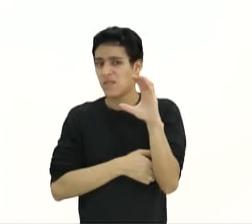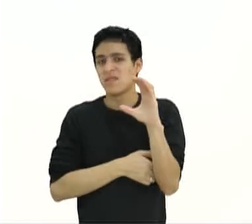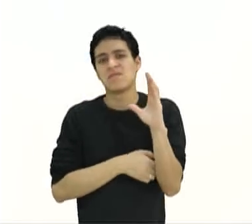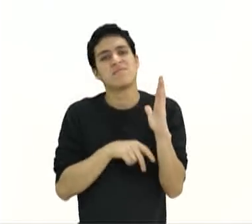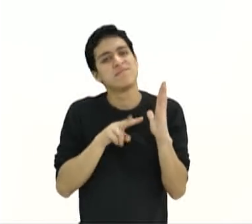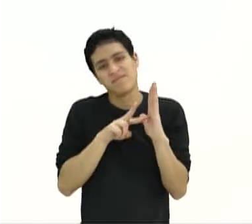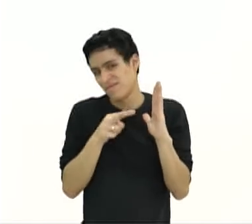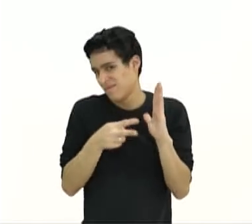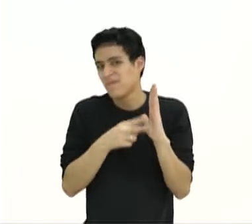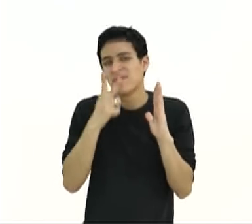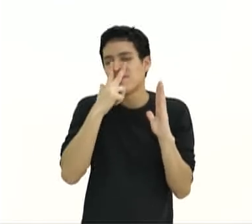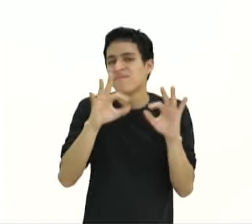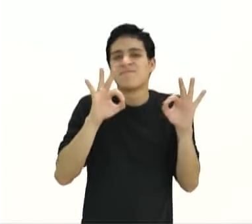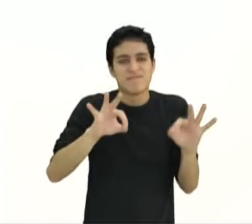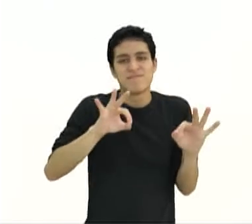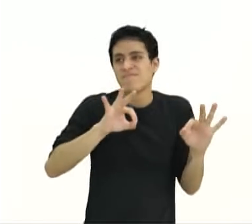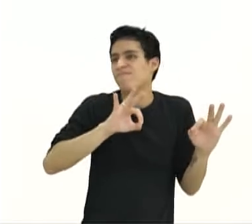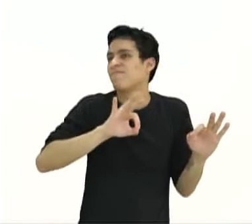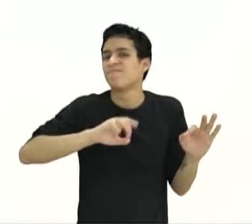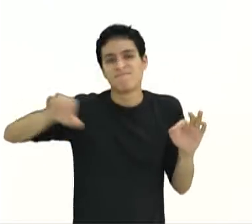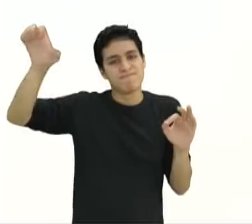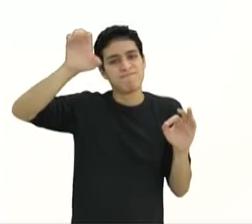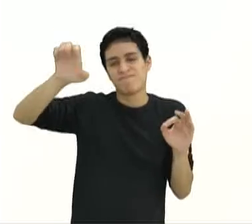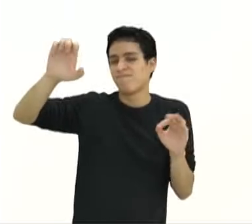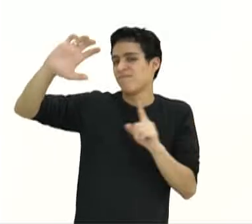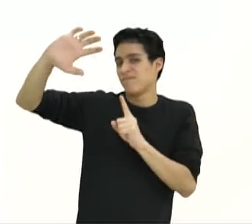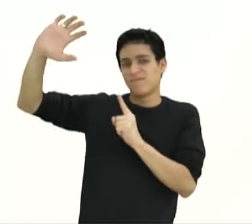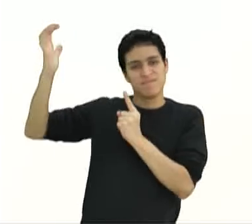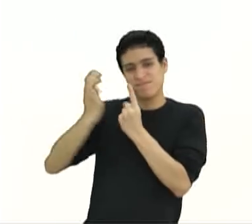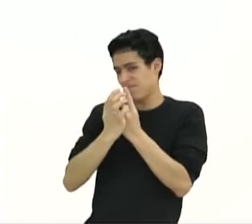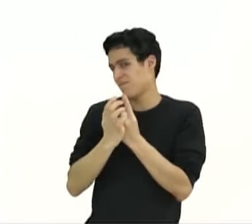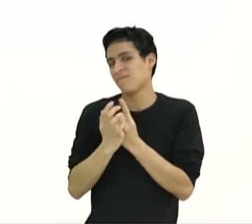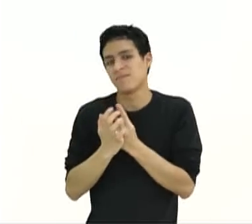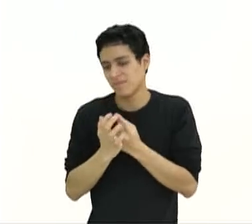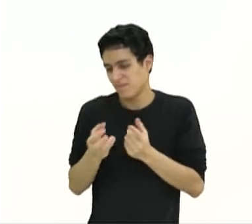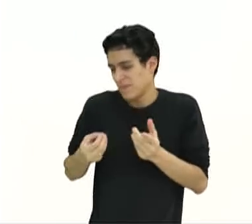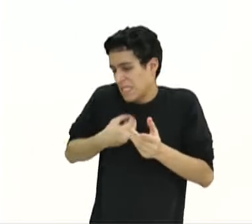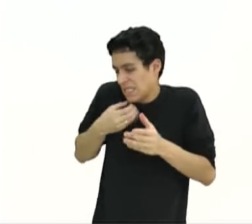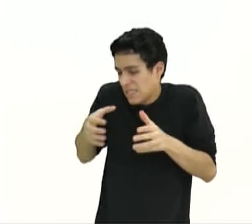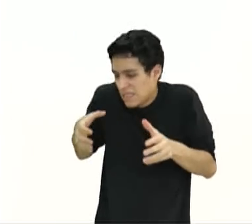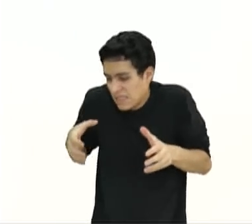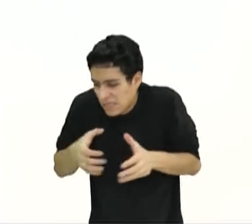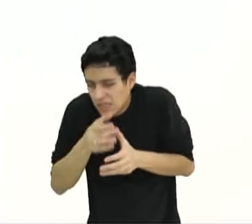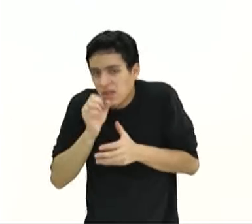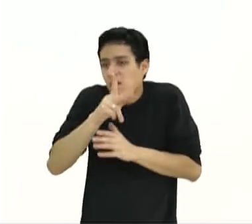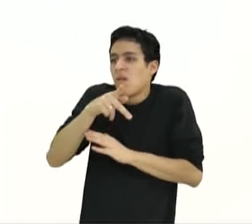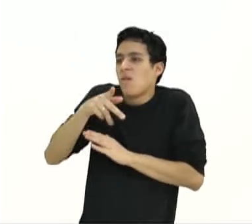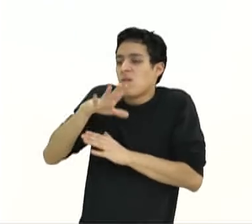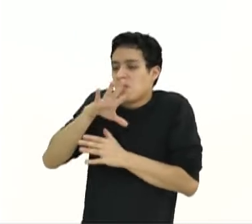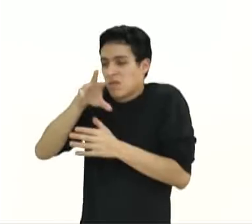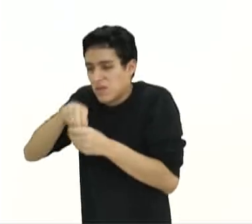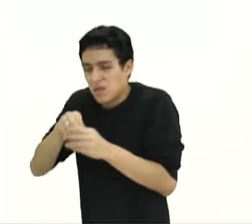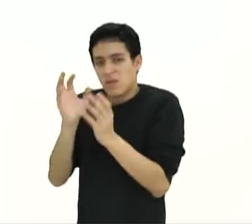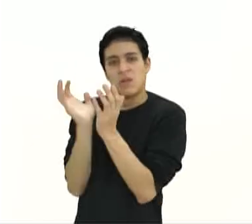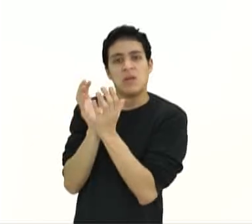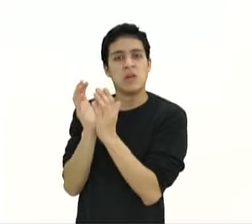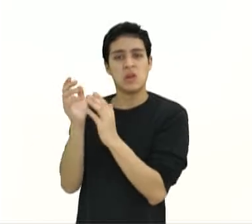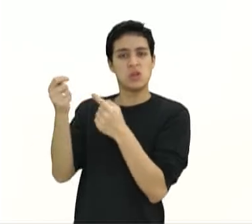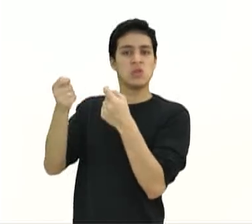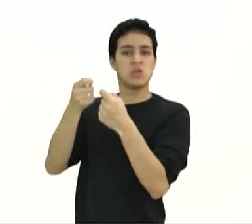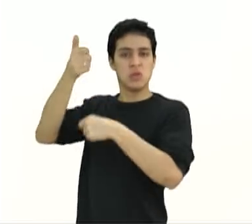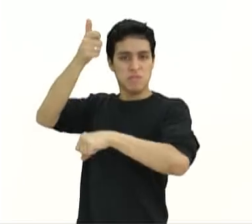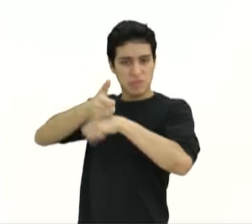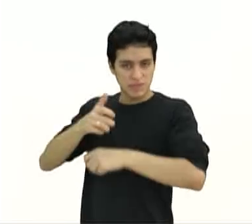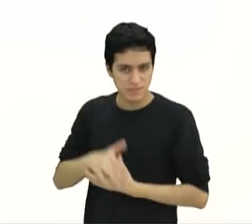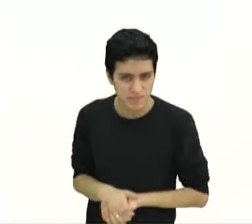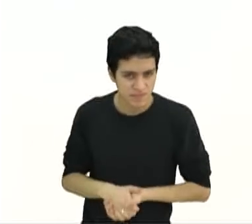transportar geograficamente para a Europa, convivendo com ou pertencendo à classe dominante. Imagine que